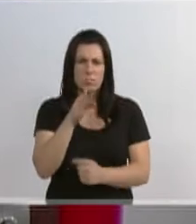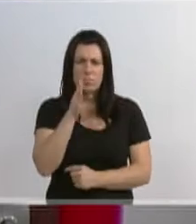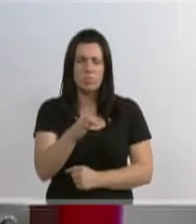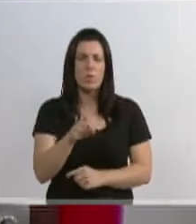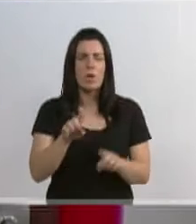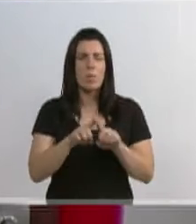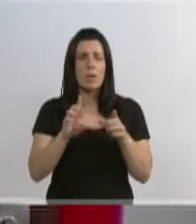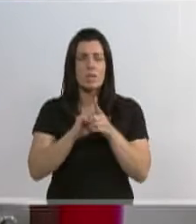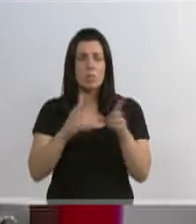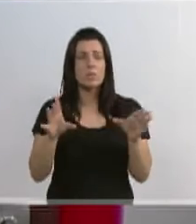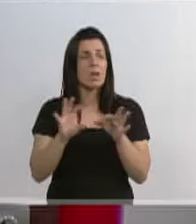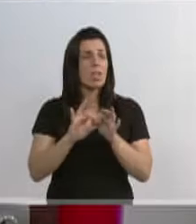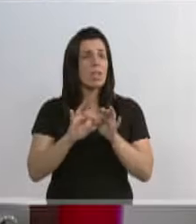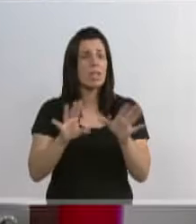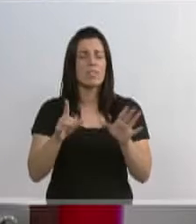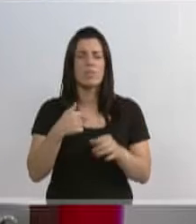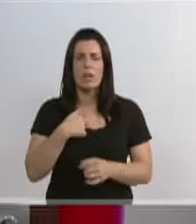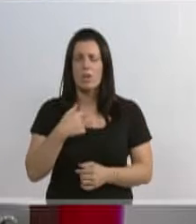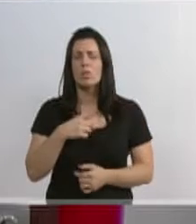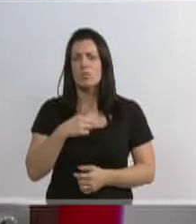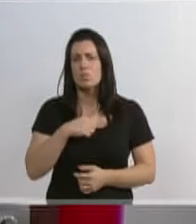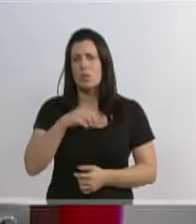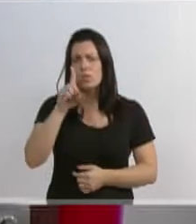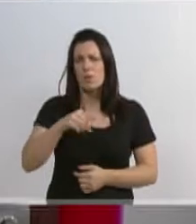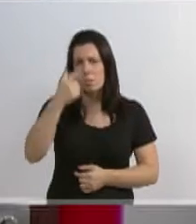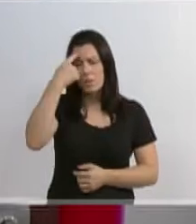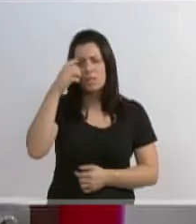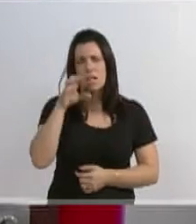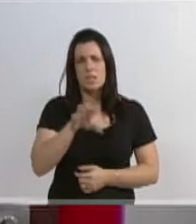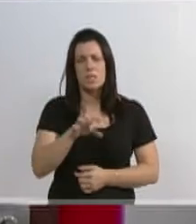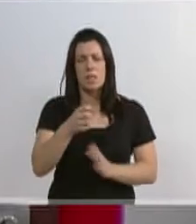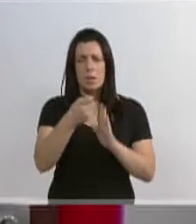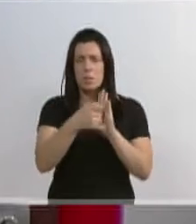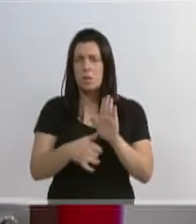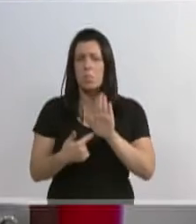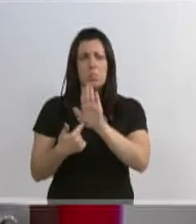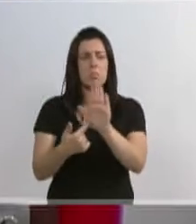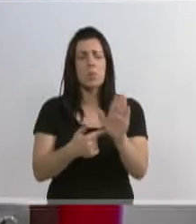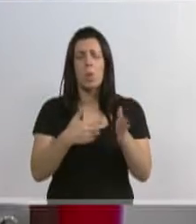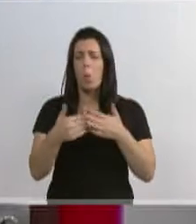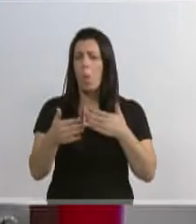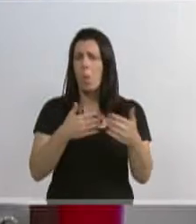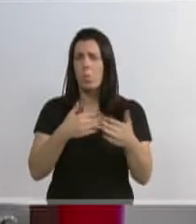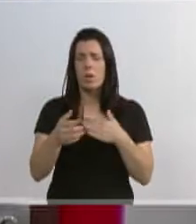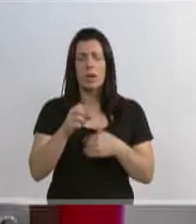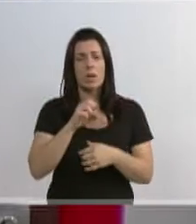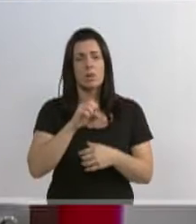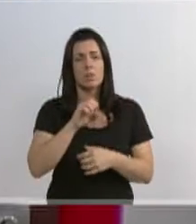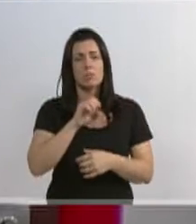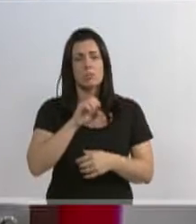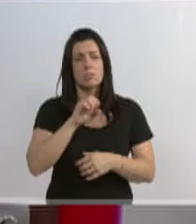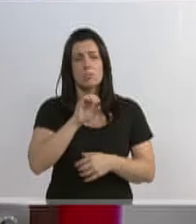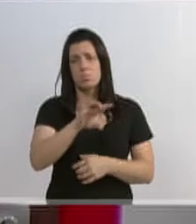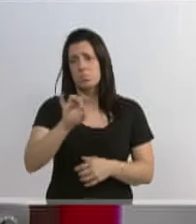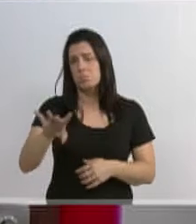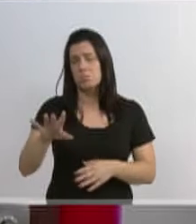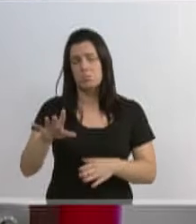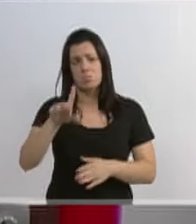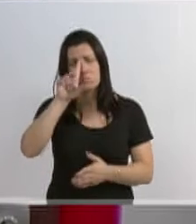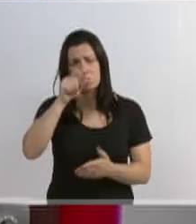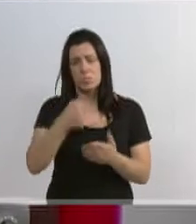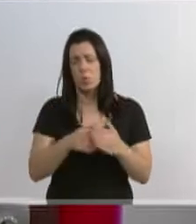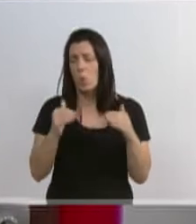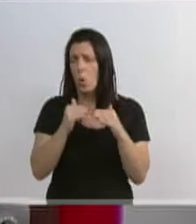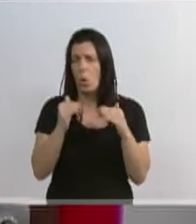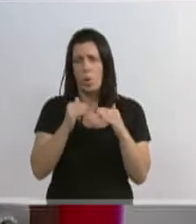que cada um pense do seu jeito, eu tenho o direito de pensar isso. E apresentar a moção que eu quiser, presidente. Embora cada um possa manifestar favorável, ou,